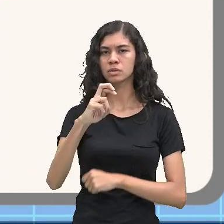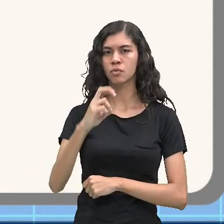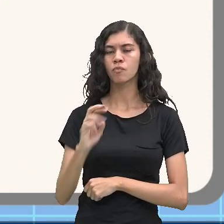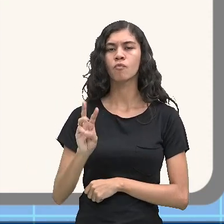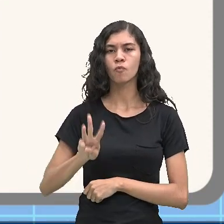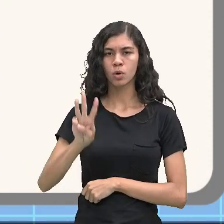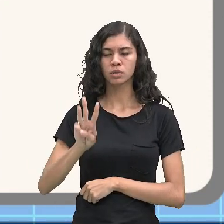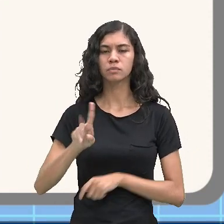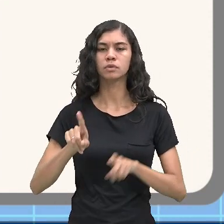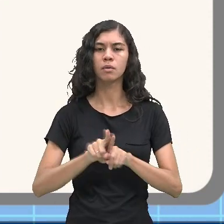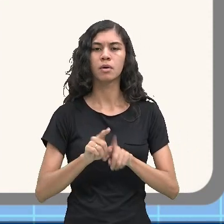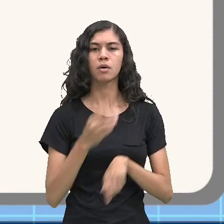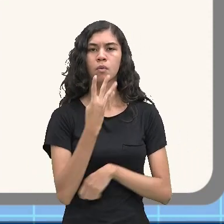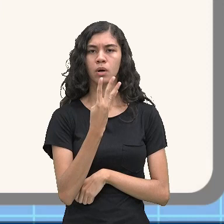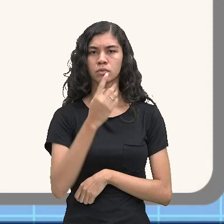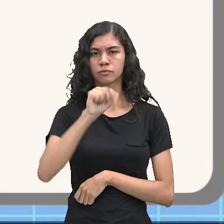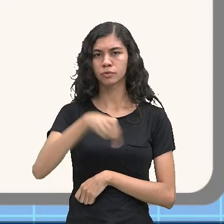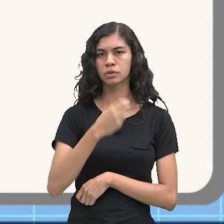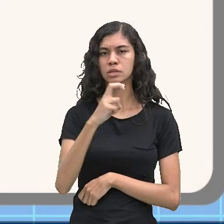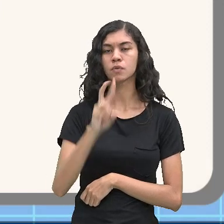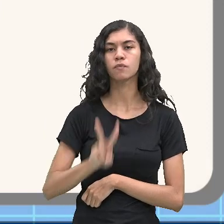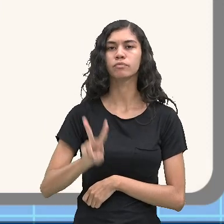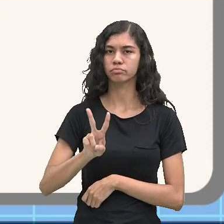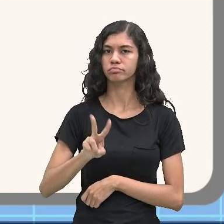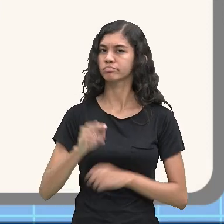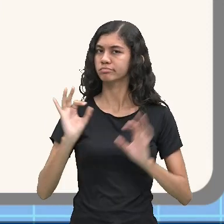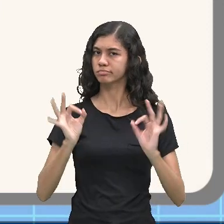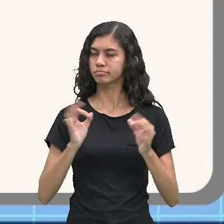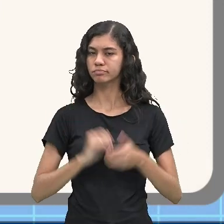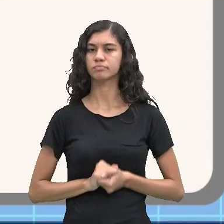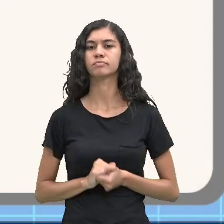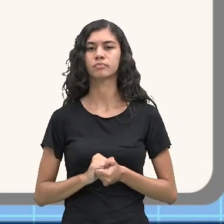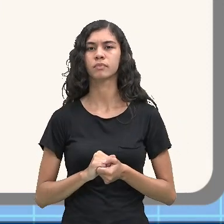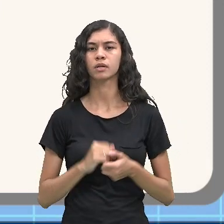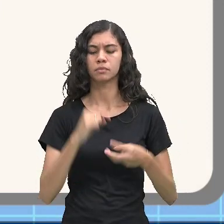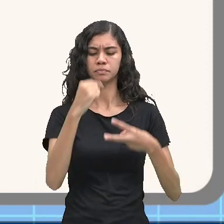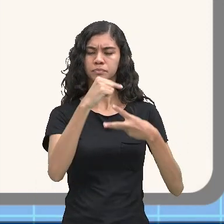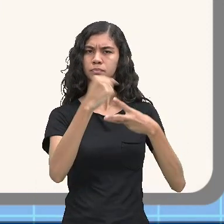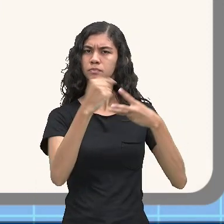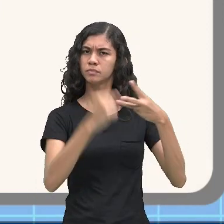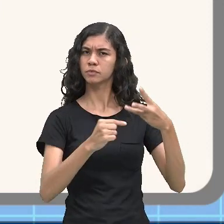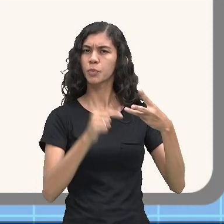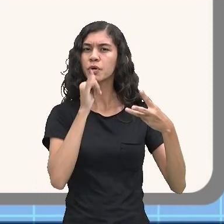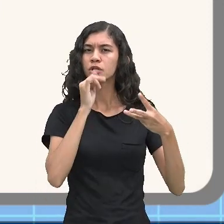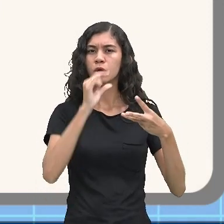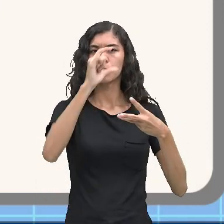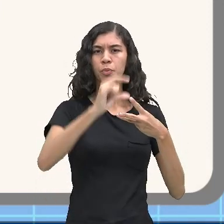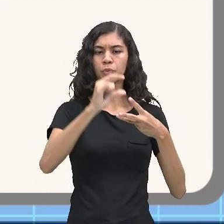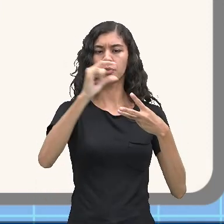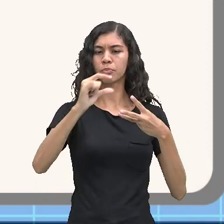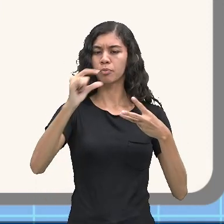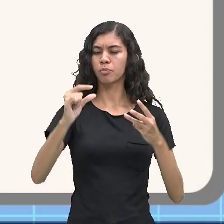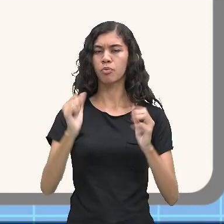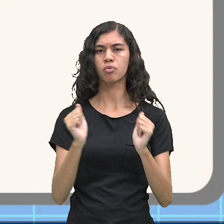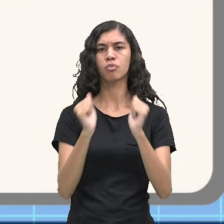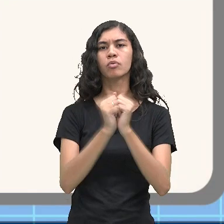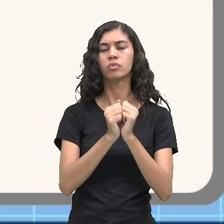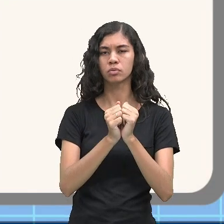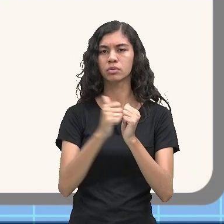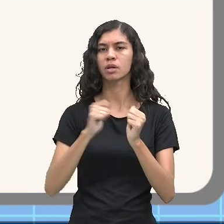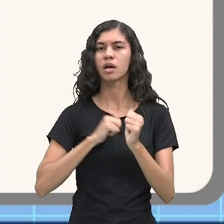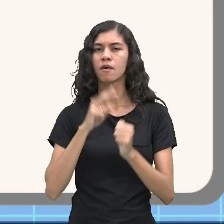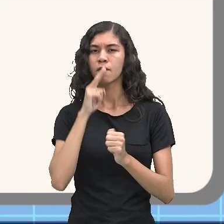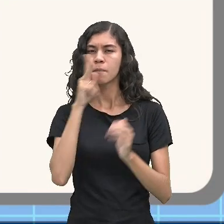e 4,5 volts, tá certo? Cada pilha na posição correta gera uma força eletromotriz, e a nossa letra